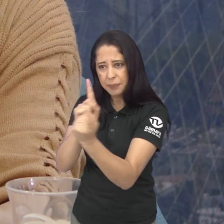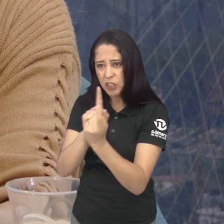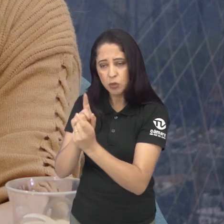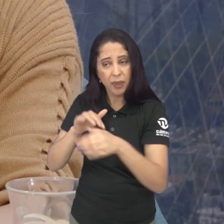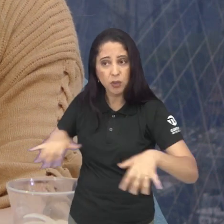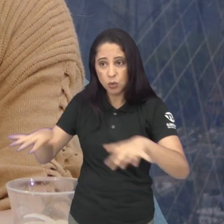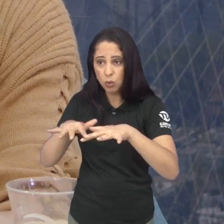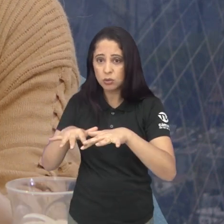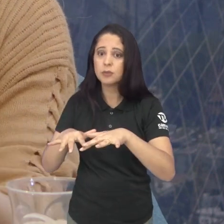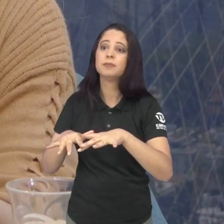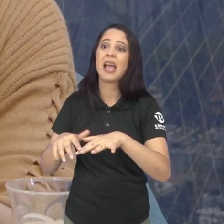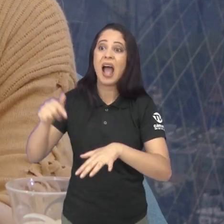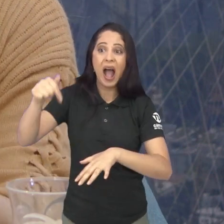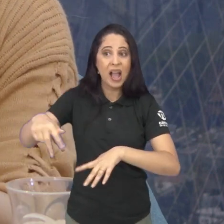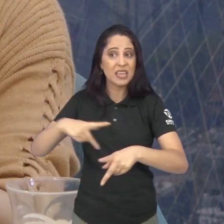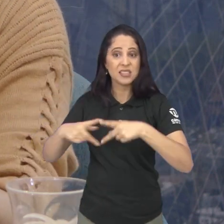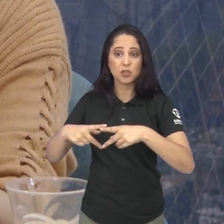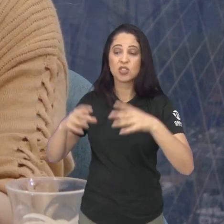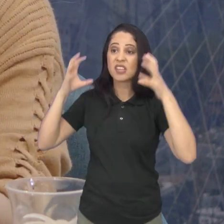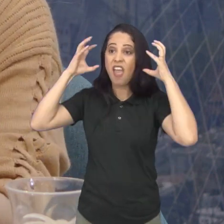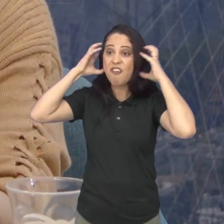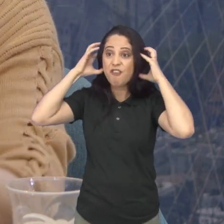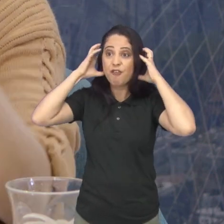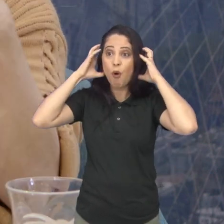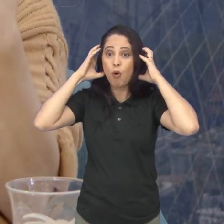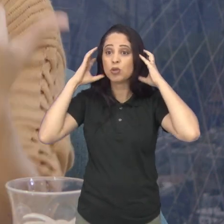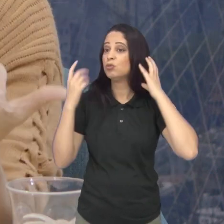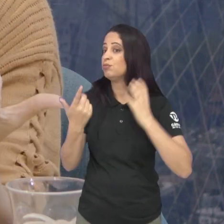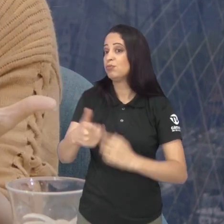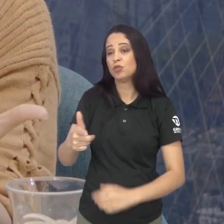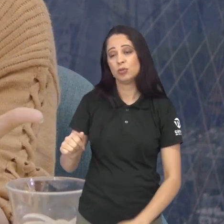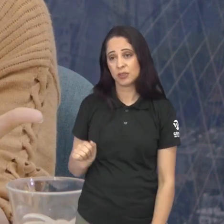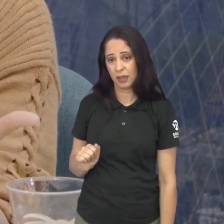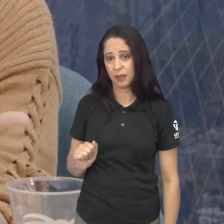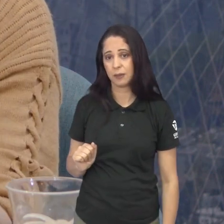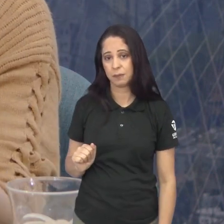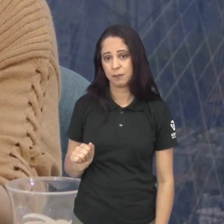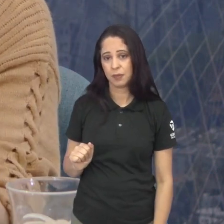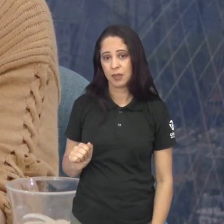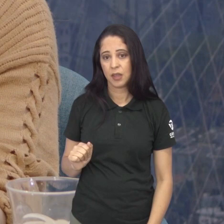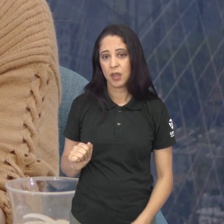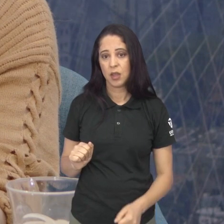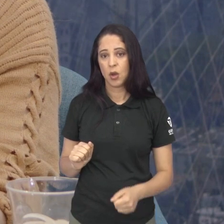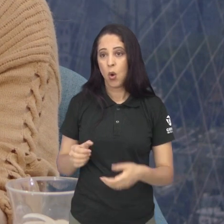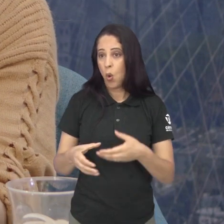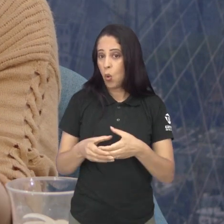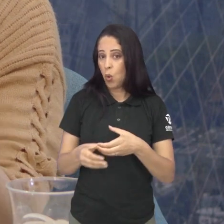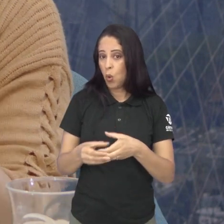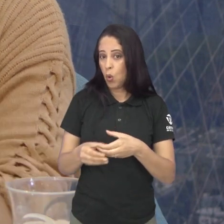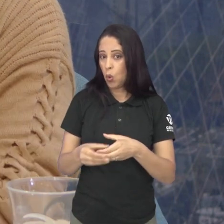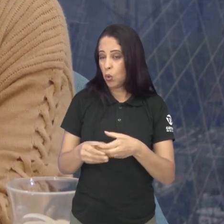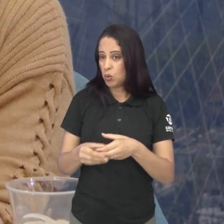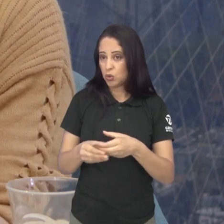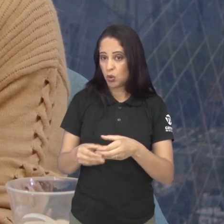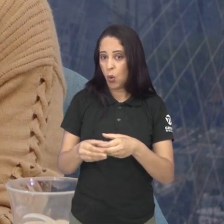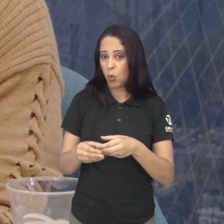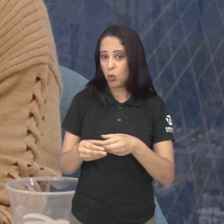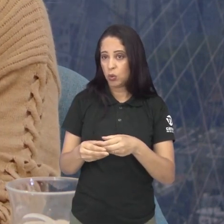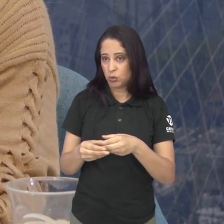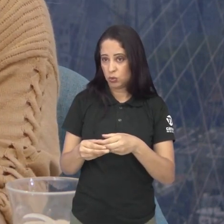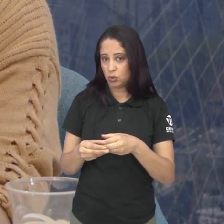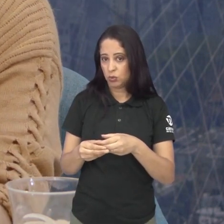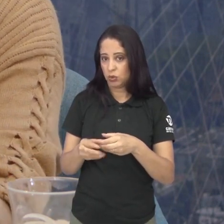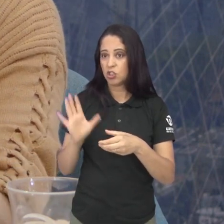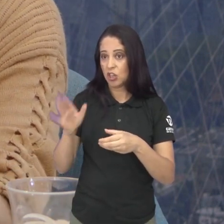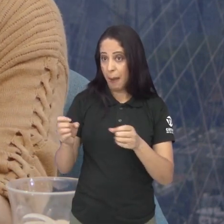TO. Hoje, a gente não tem fono na rede disponível. Acabou de ser feito um concurso, os 4 que tinham passado foram chamados e não